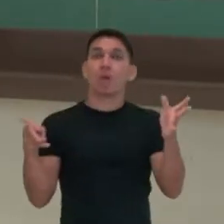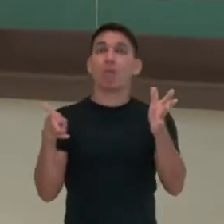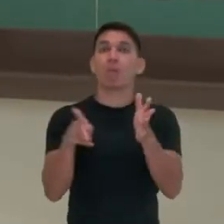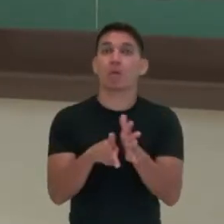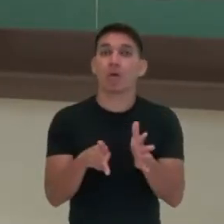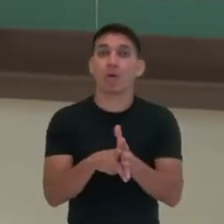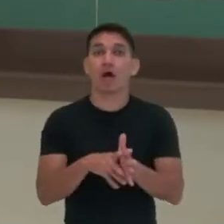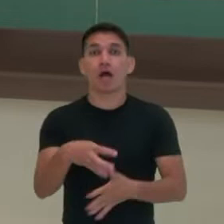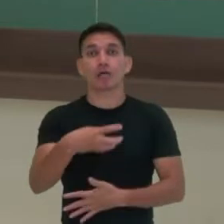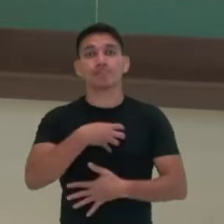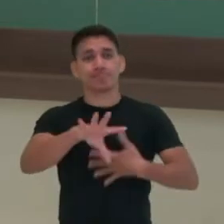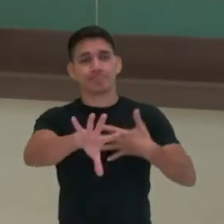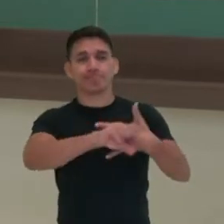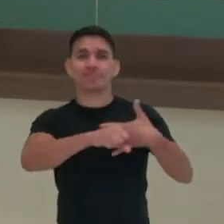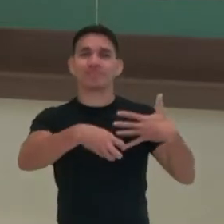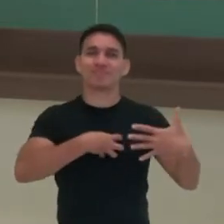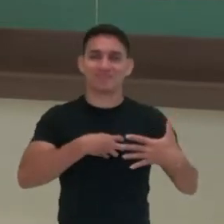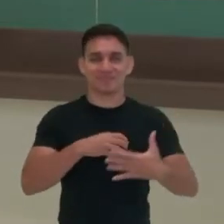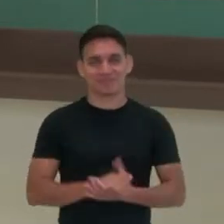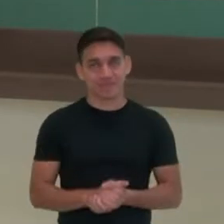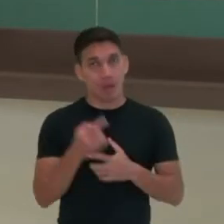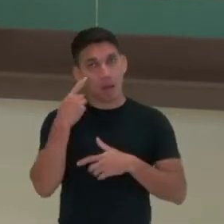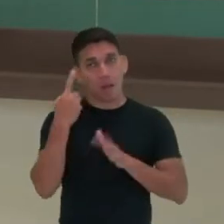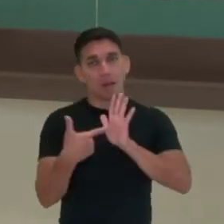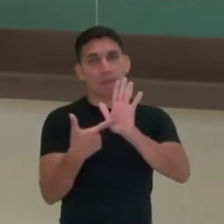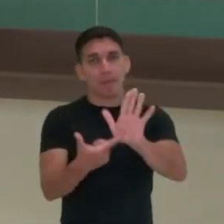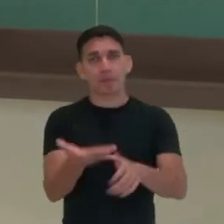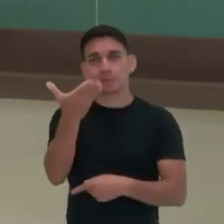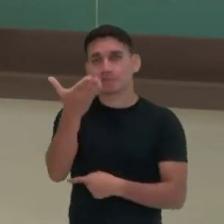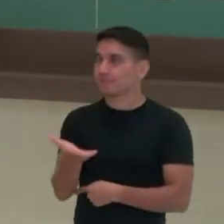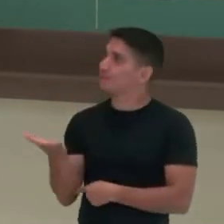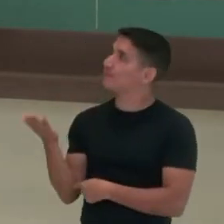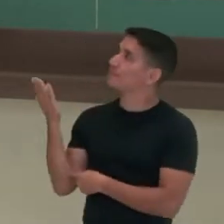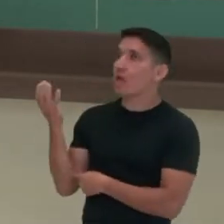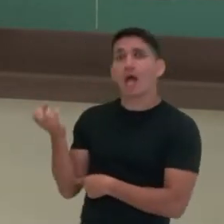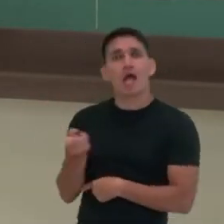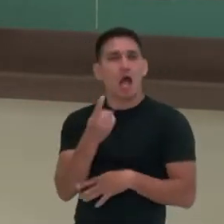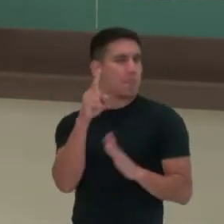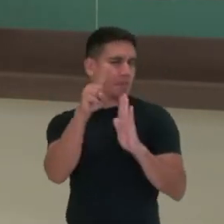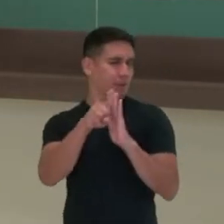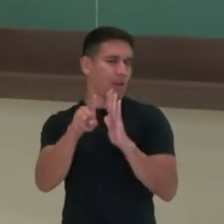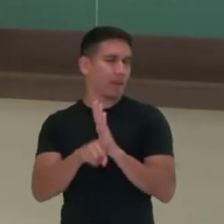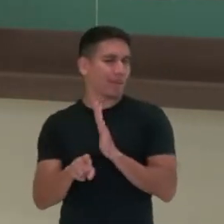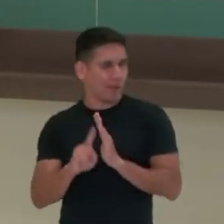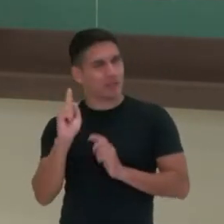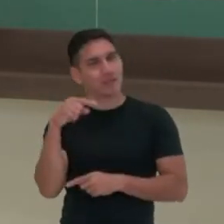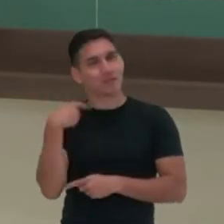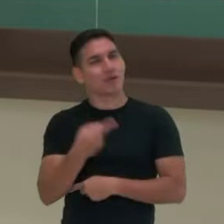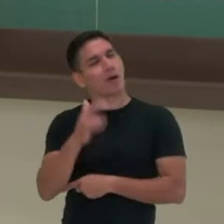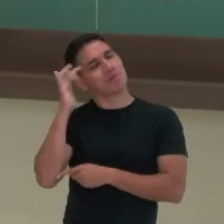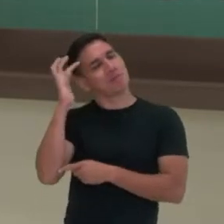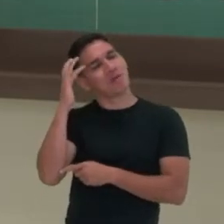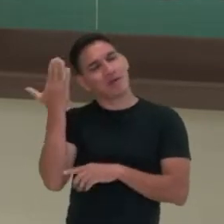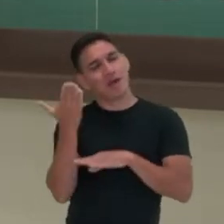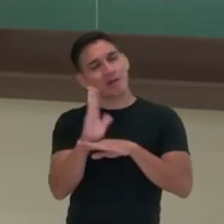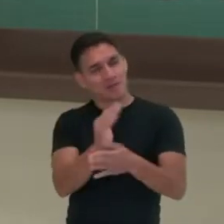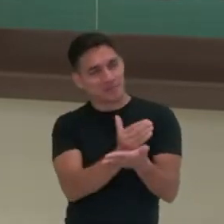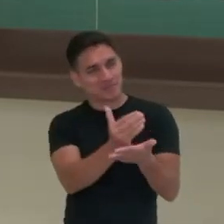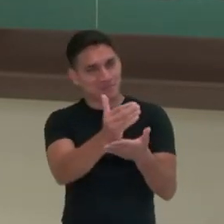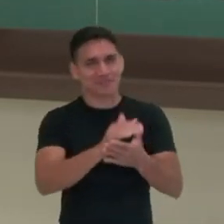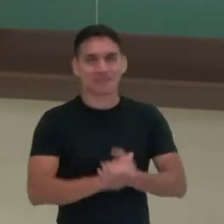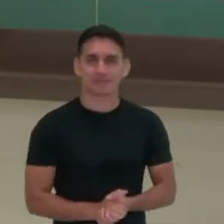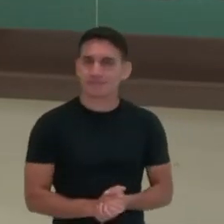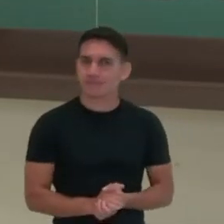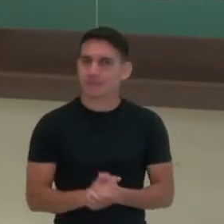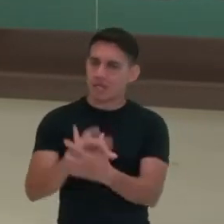nossos sentidos. Trouxe aqui algumas questõezinhas para a nossa reflexão inicial.